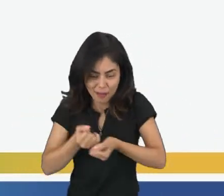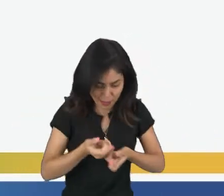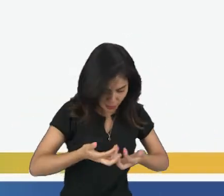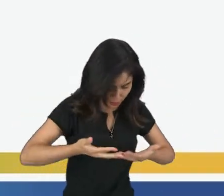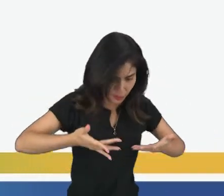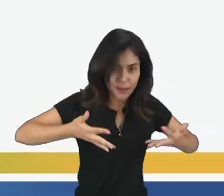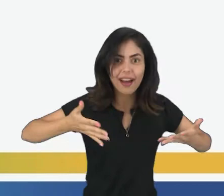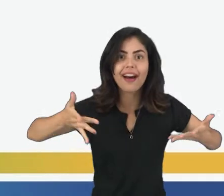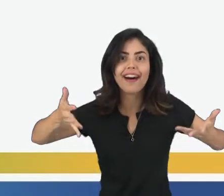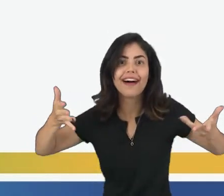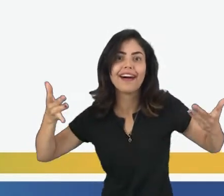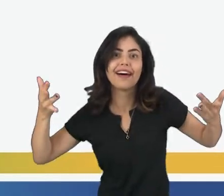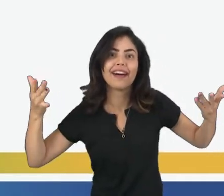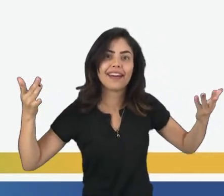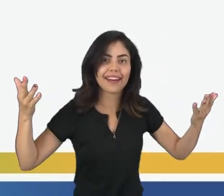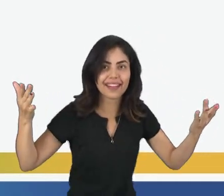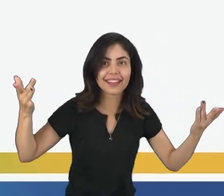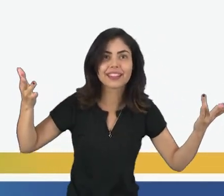bem.